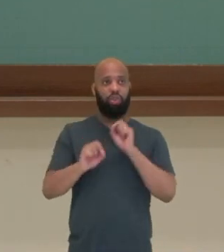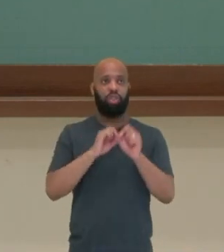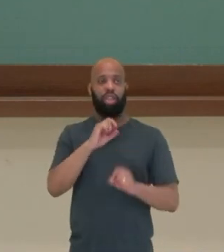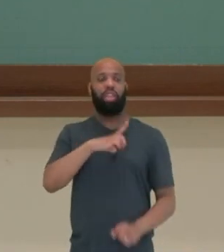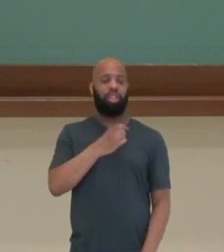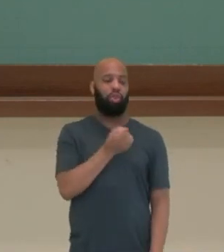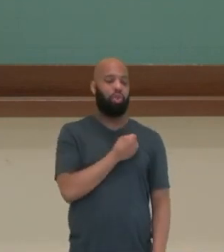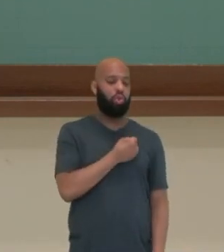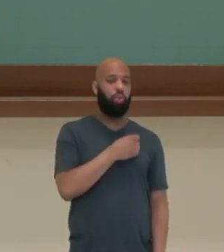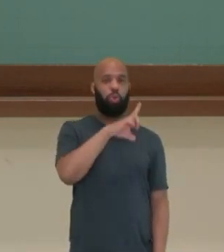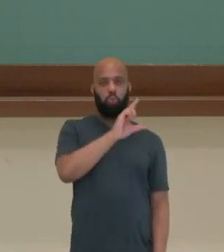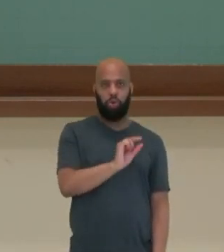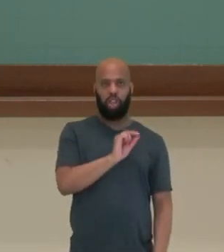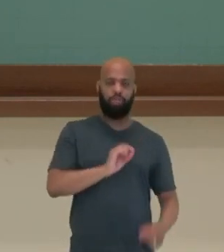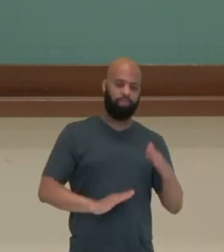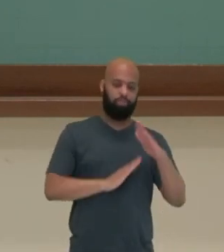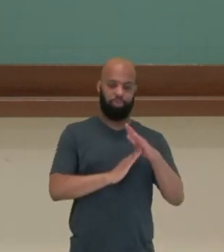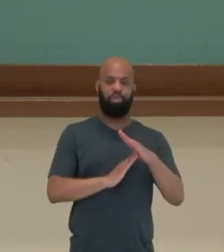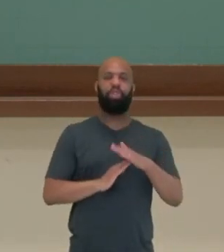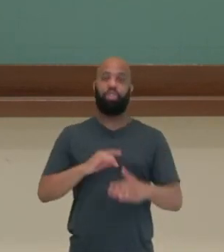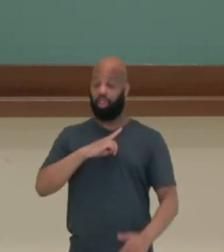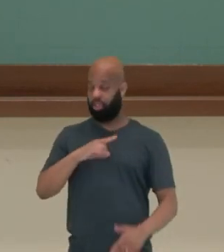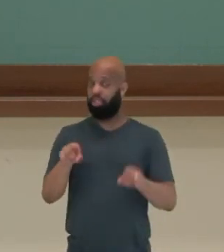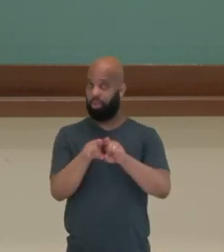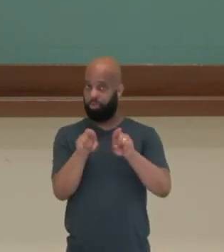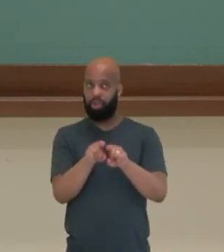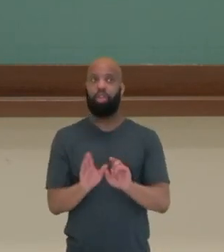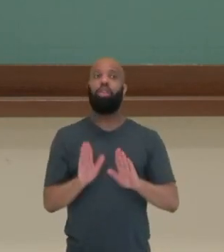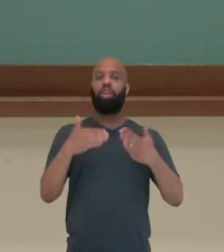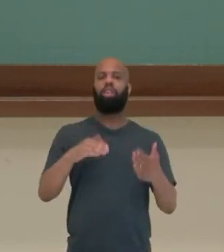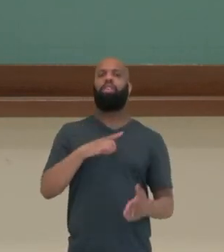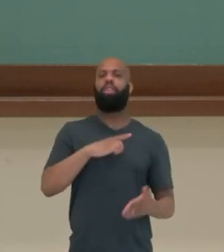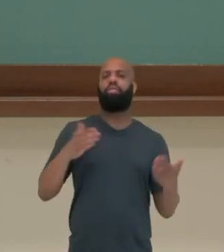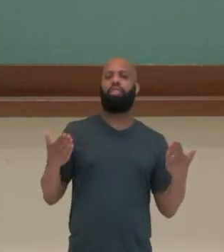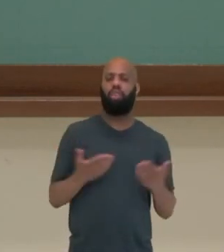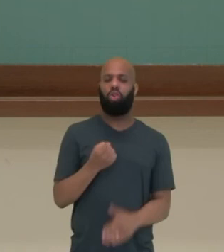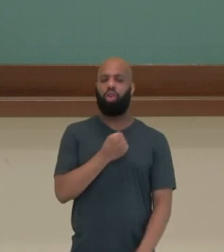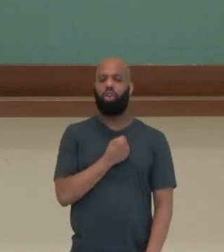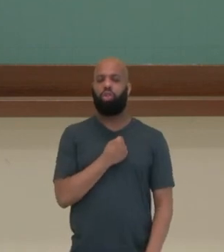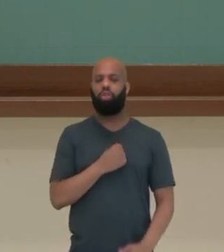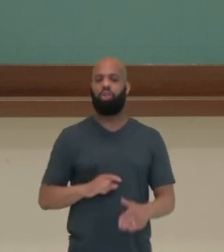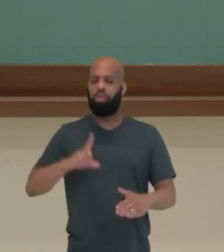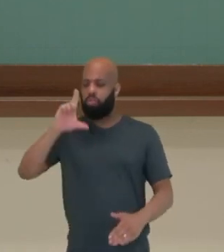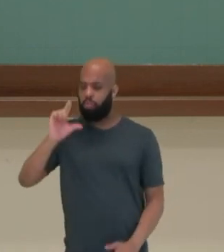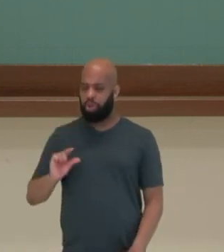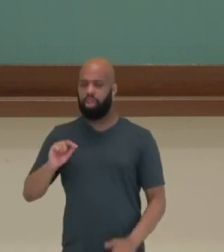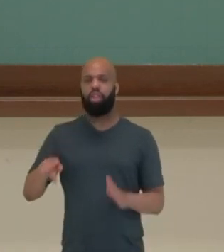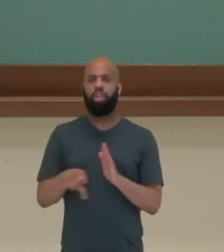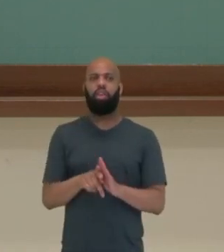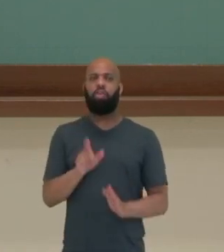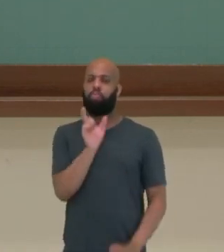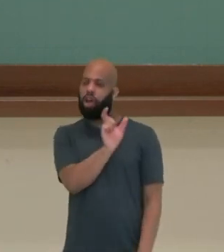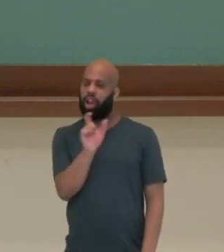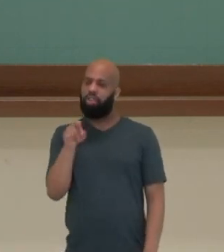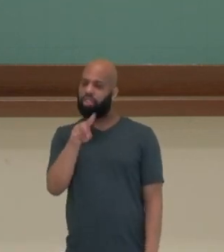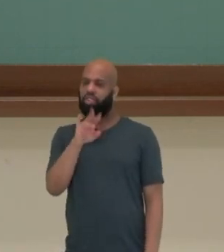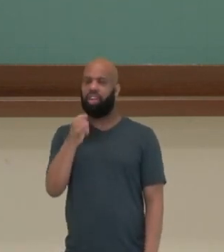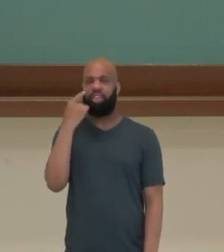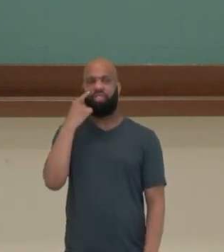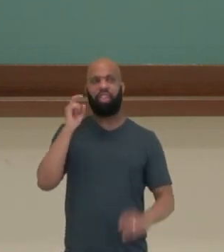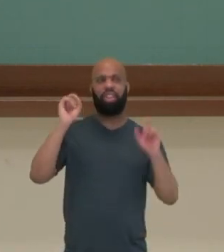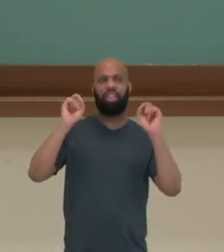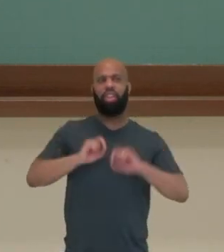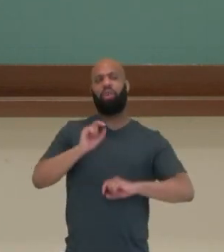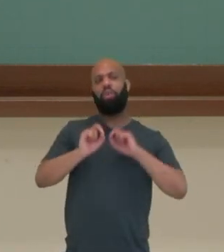mínimo de palavras e um número máximo. Então, nesse número mínimo, quando você está digitando, você já vai ver que você pode acionar